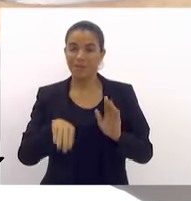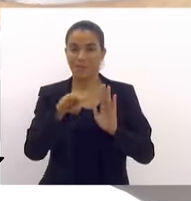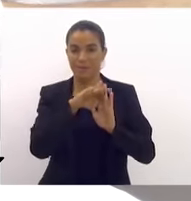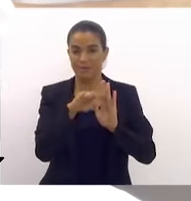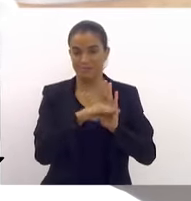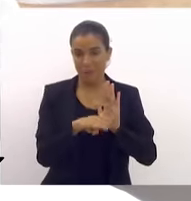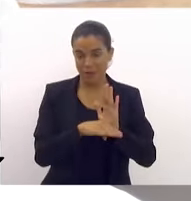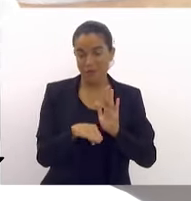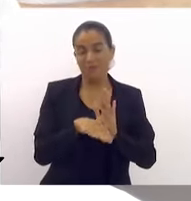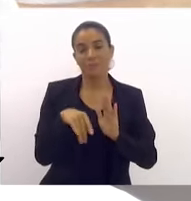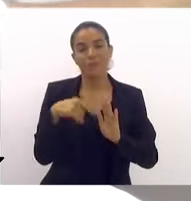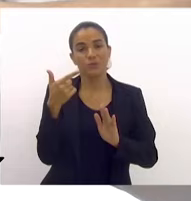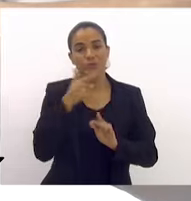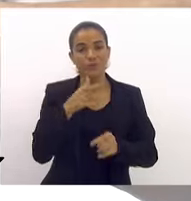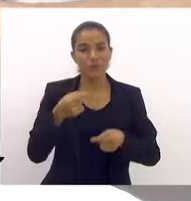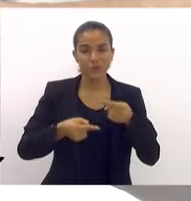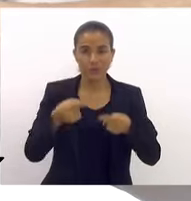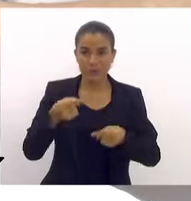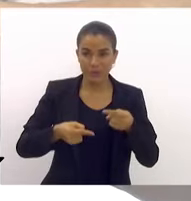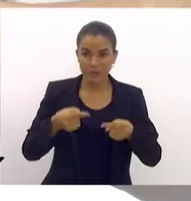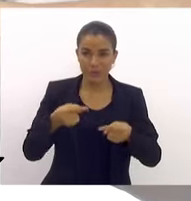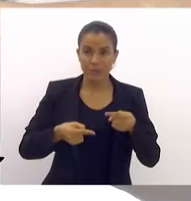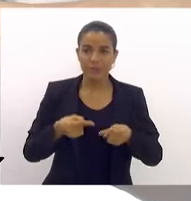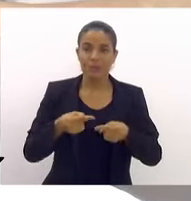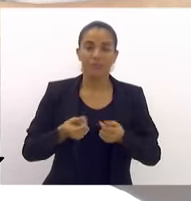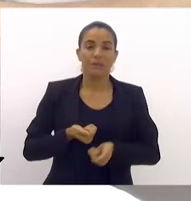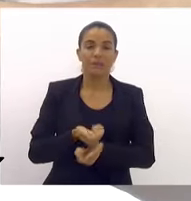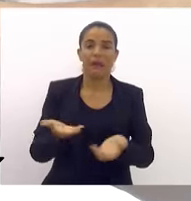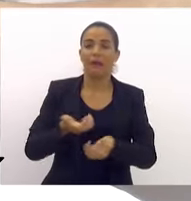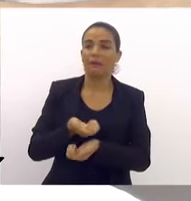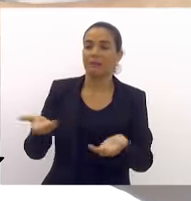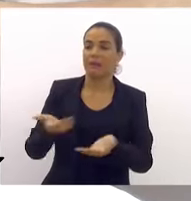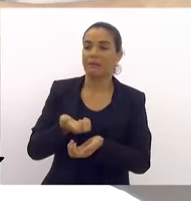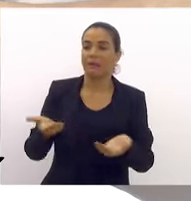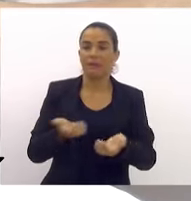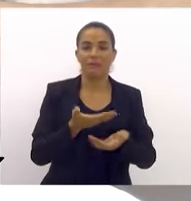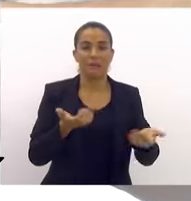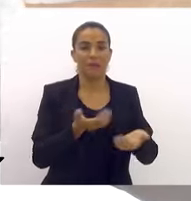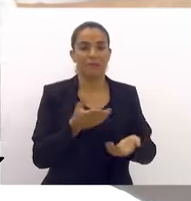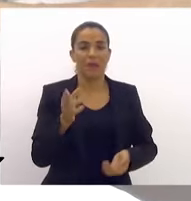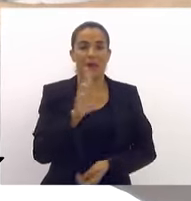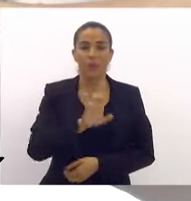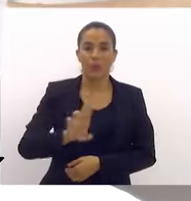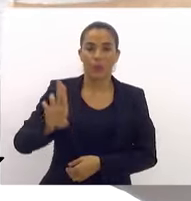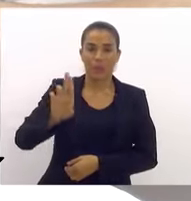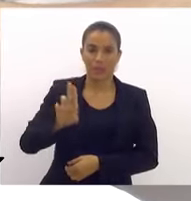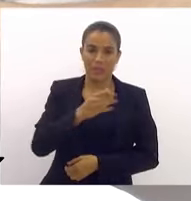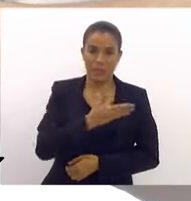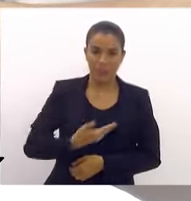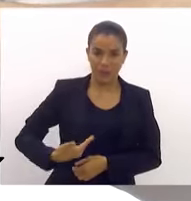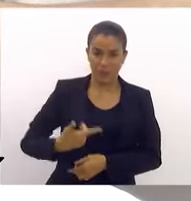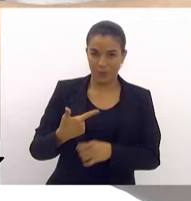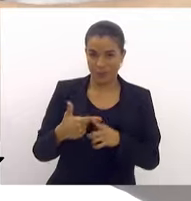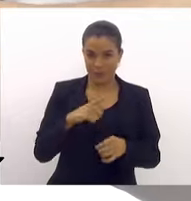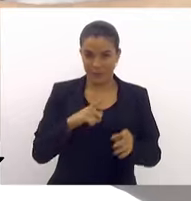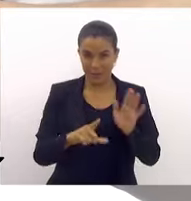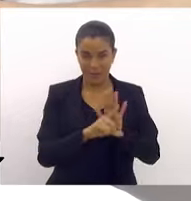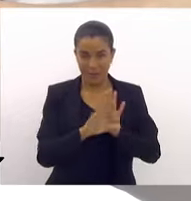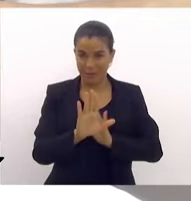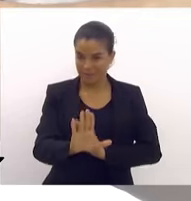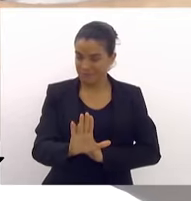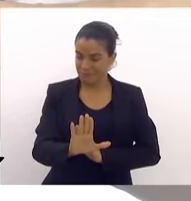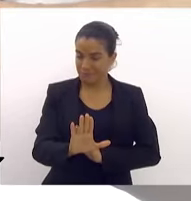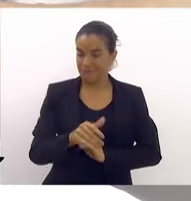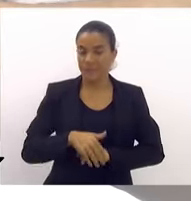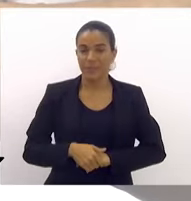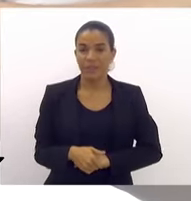coisa para não continuar... a gente dando utilidade pública, a Fazenda dizer que desconhece, porque tem uma lei e tal. Esse era o cerne da